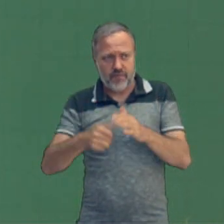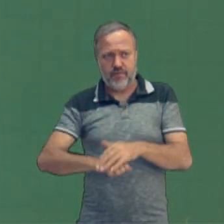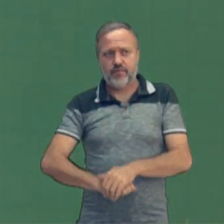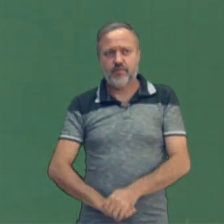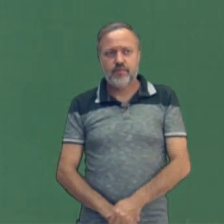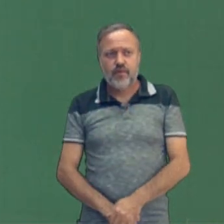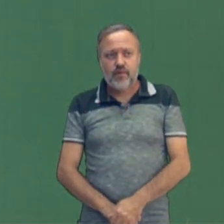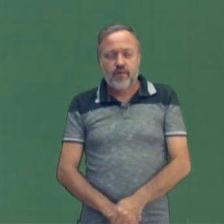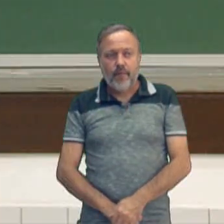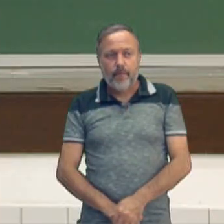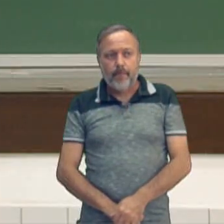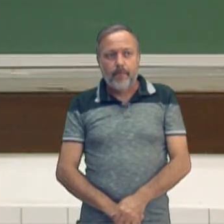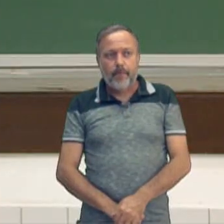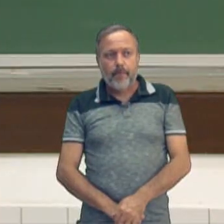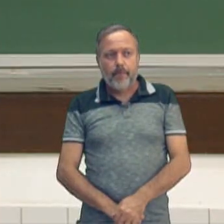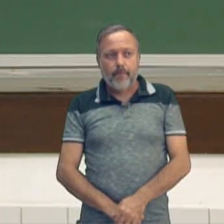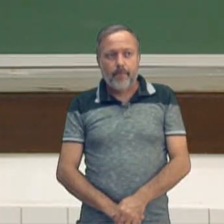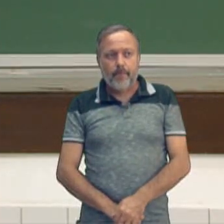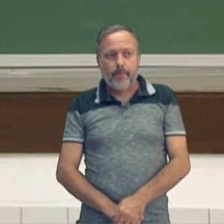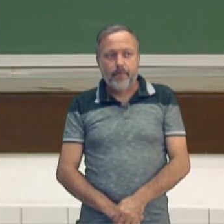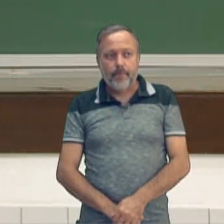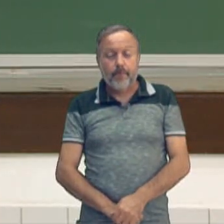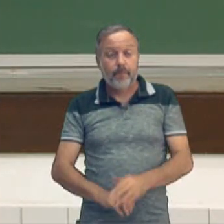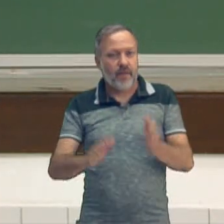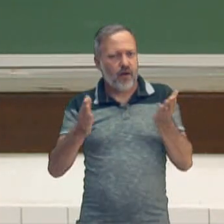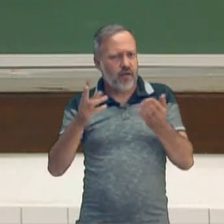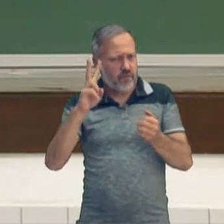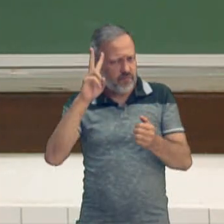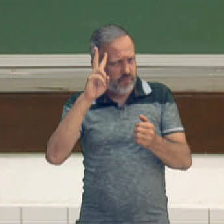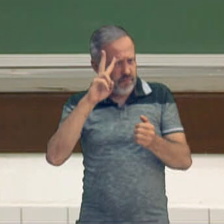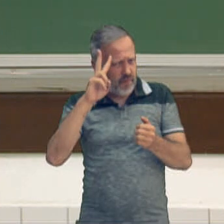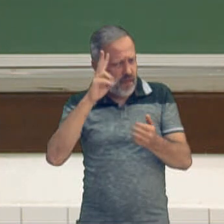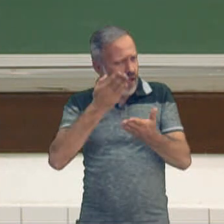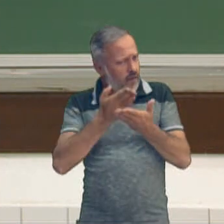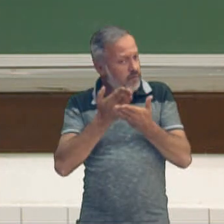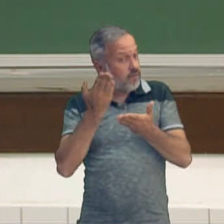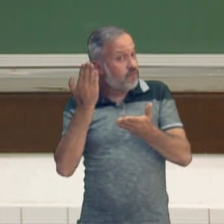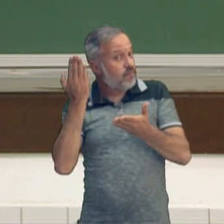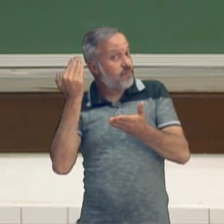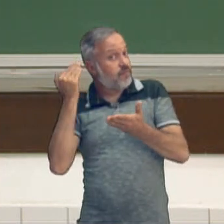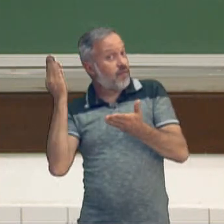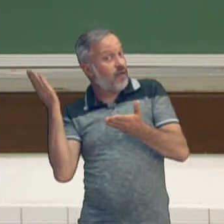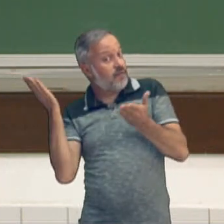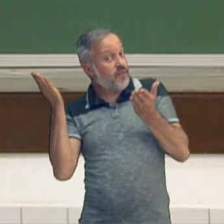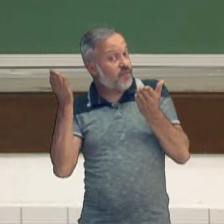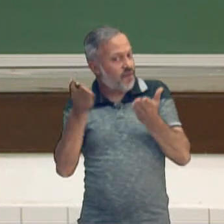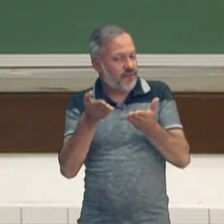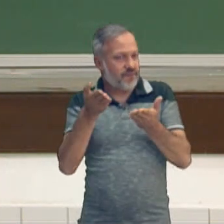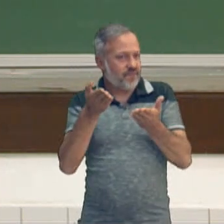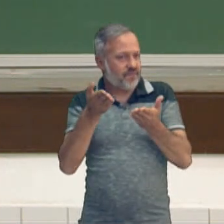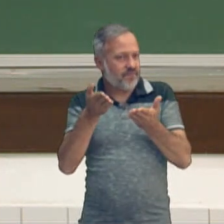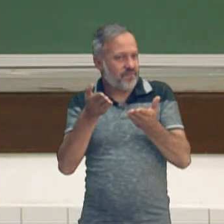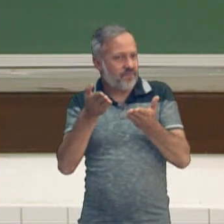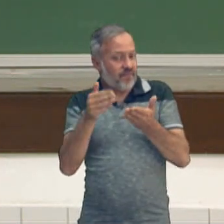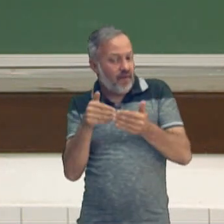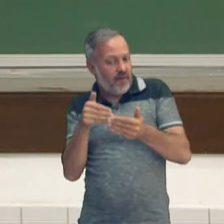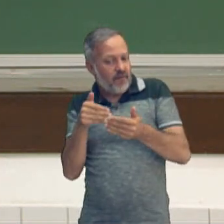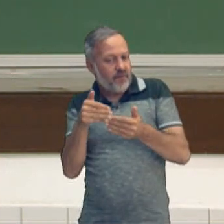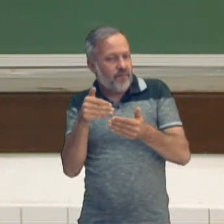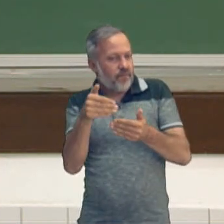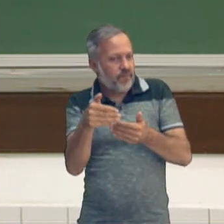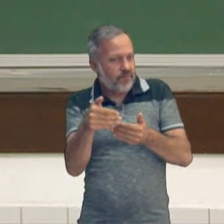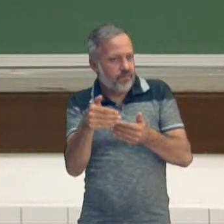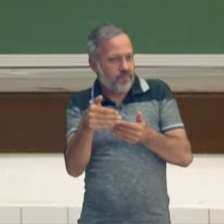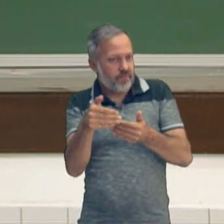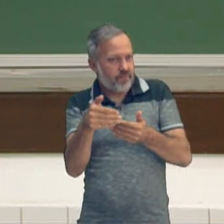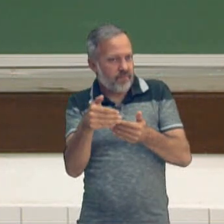aula. Muito bem, agora que já retomamos a aula passada, vamos avançar com o conteúdo de hoje, que